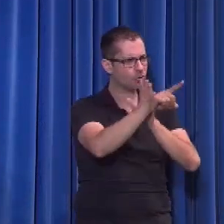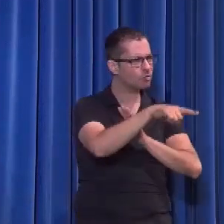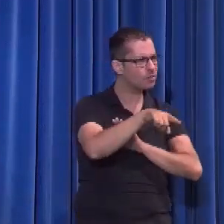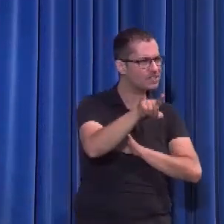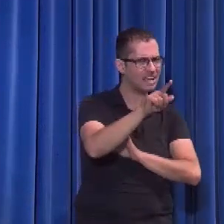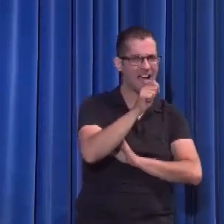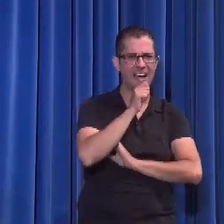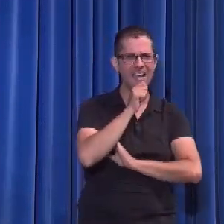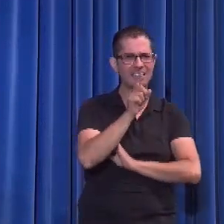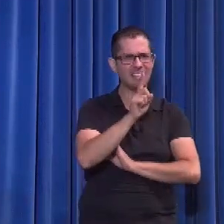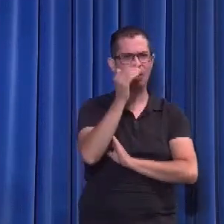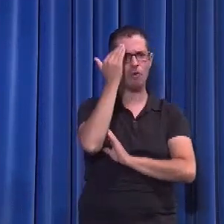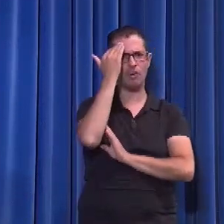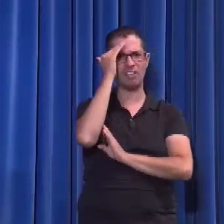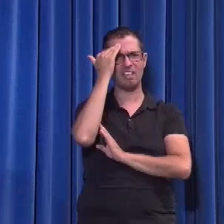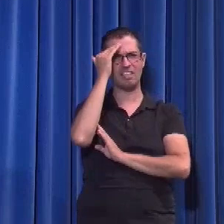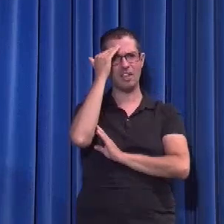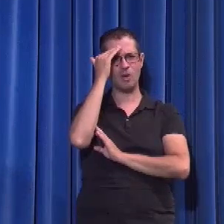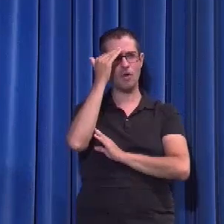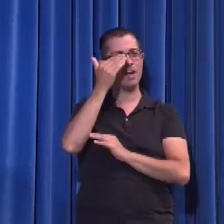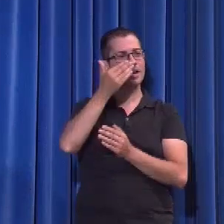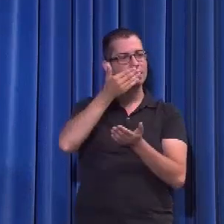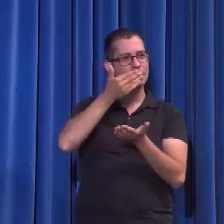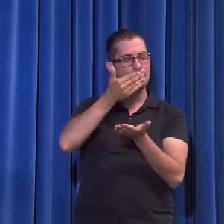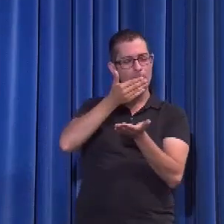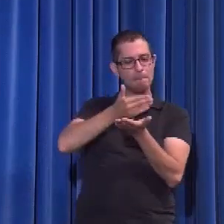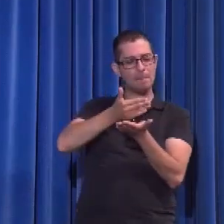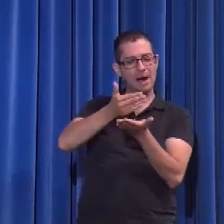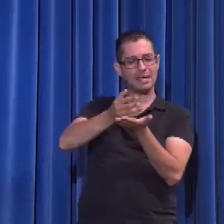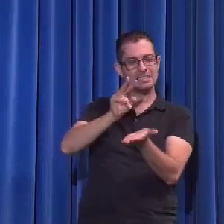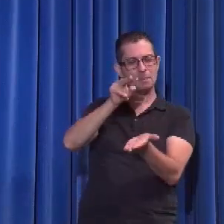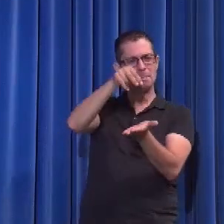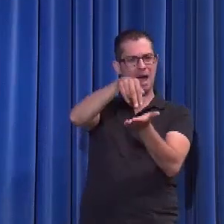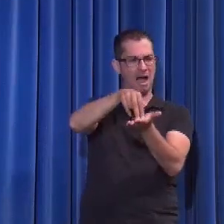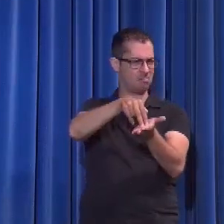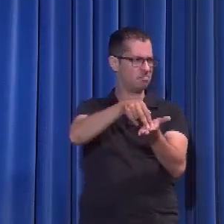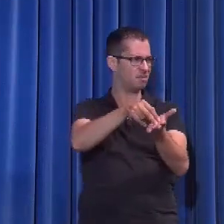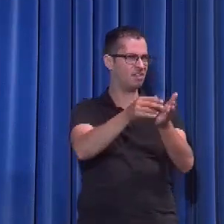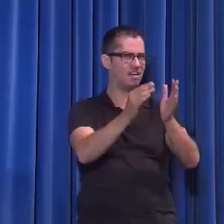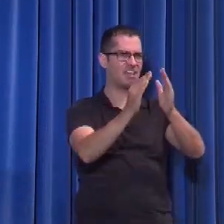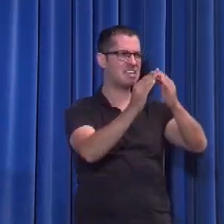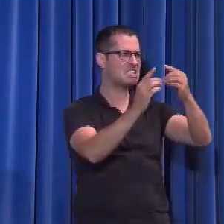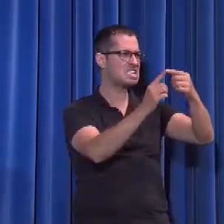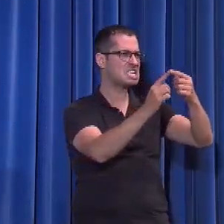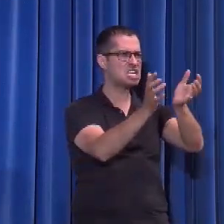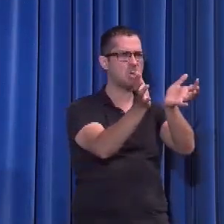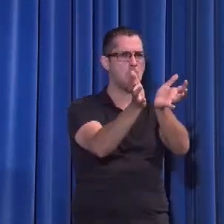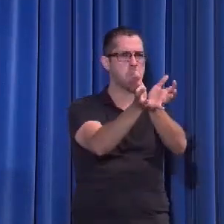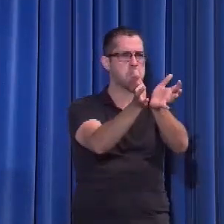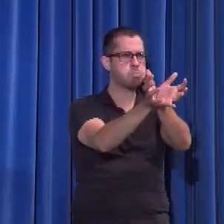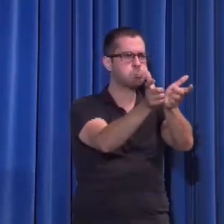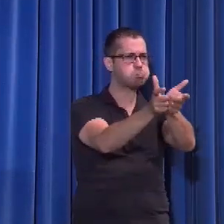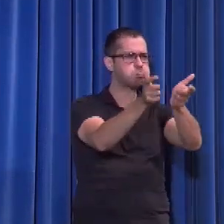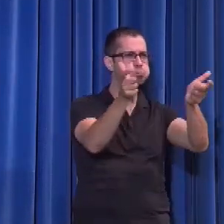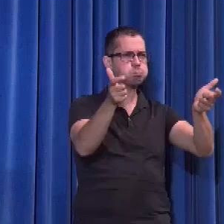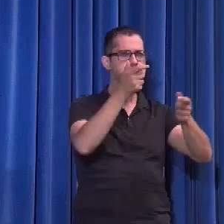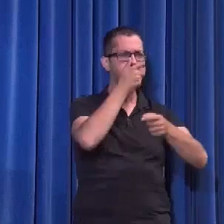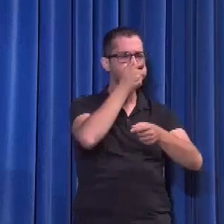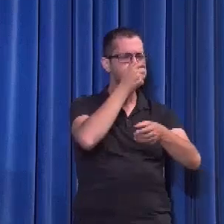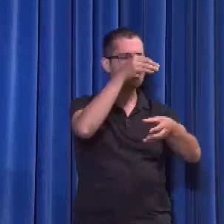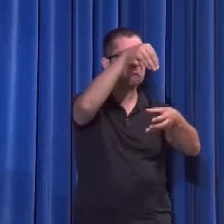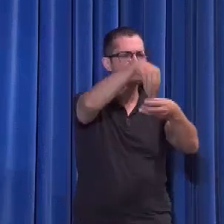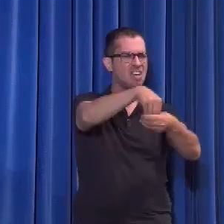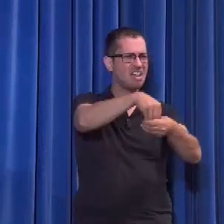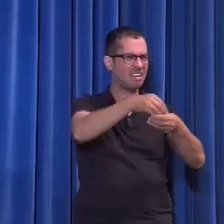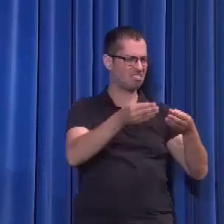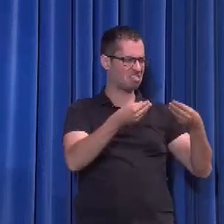entendeu que fazer parte do rol de membros de uma igreja, ter algumas práticas religiosas, entregar